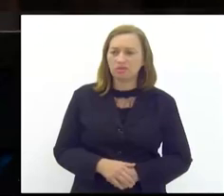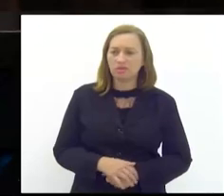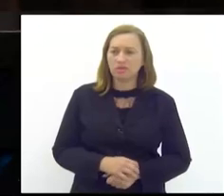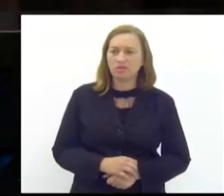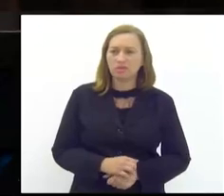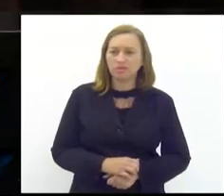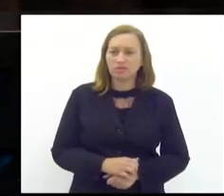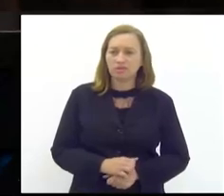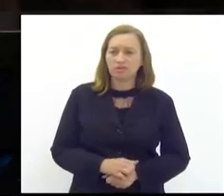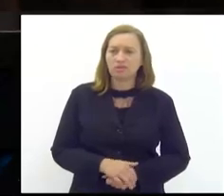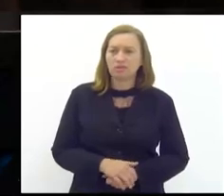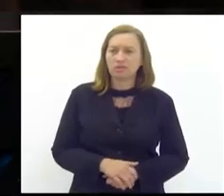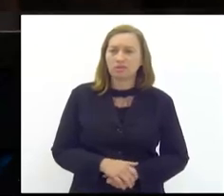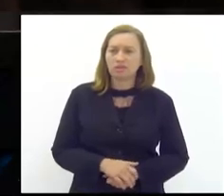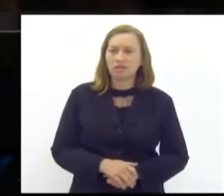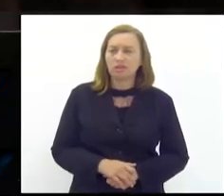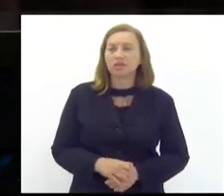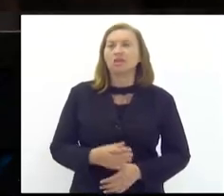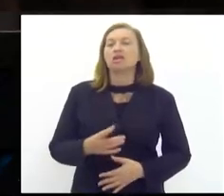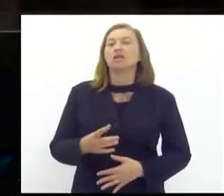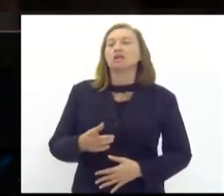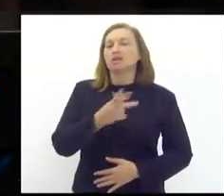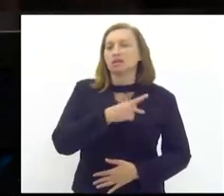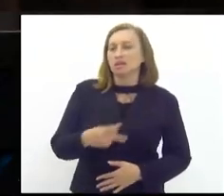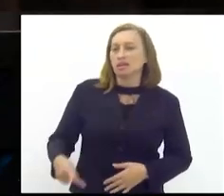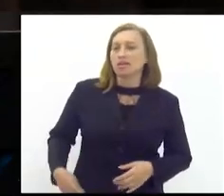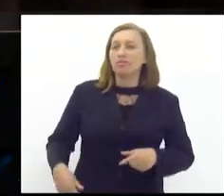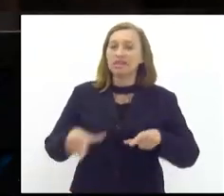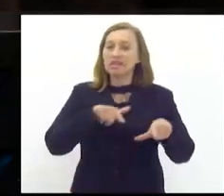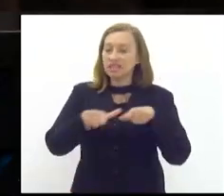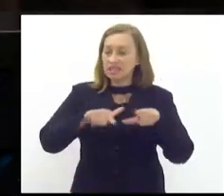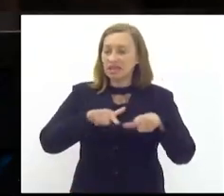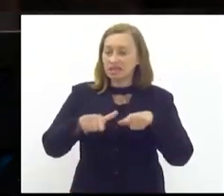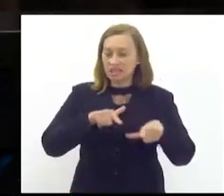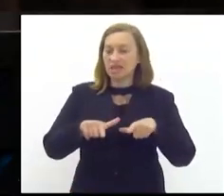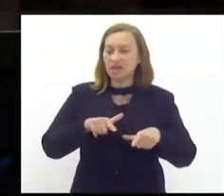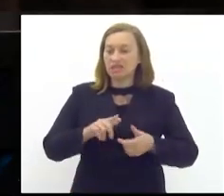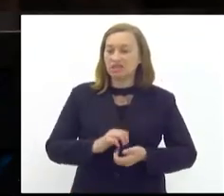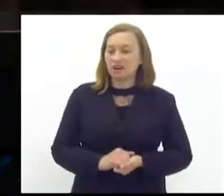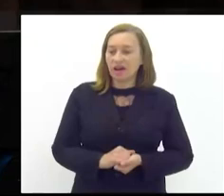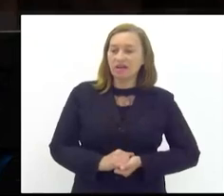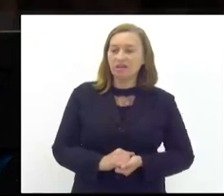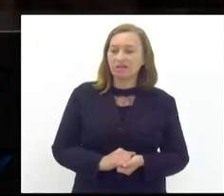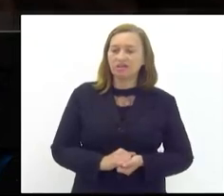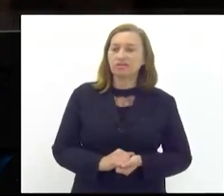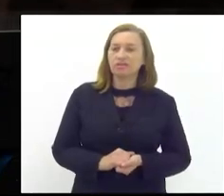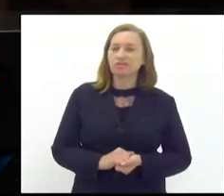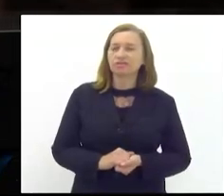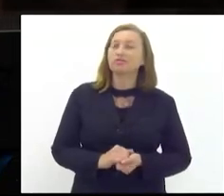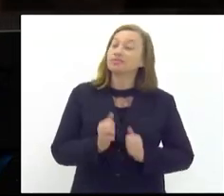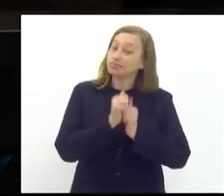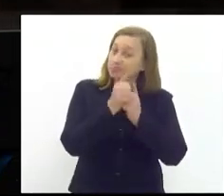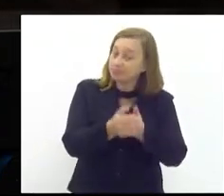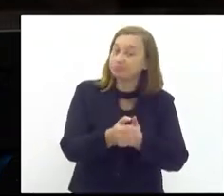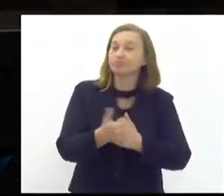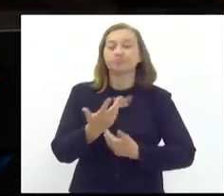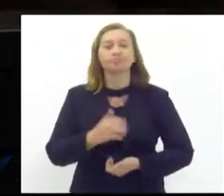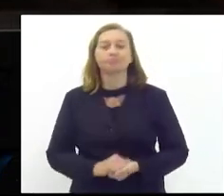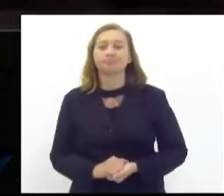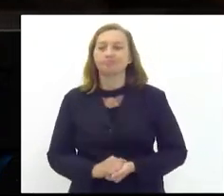expediente final conduzindo os trabalhos novos deputados e deputadas que nos acompanham nossos queridos